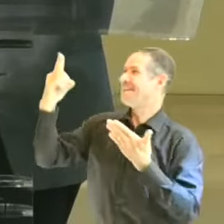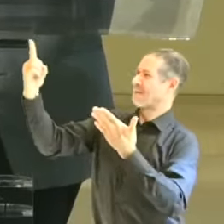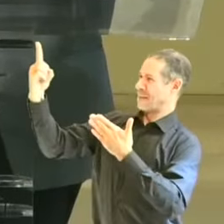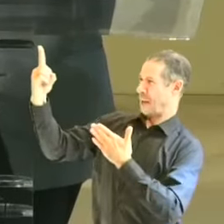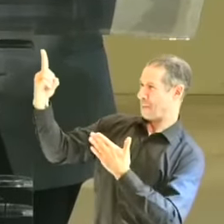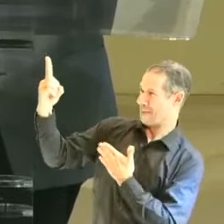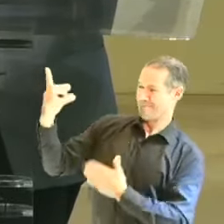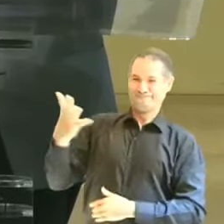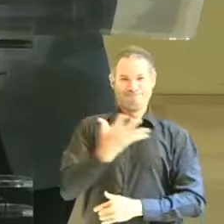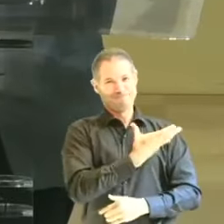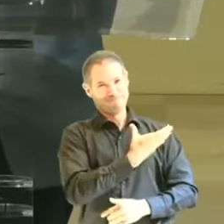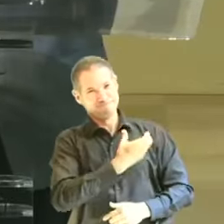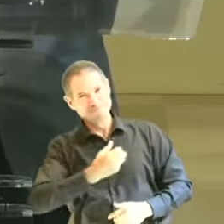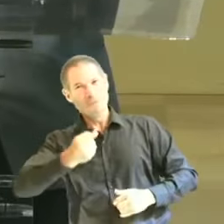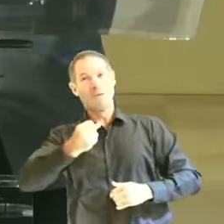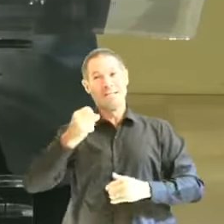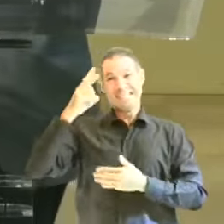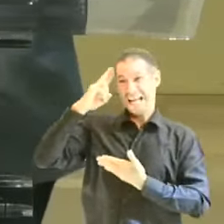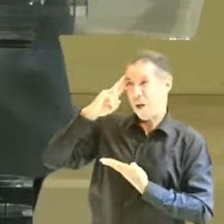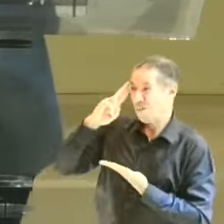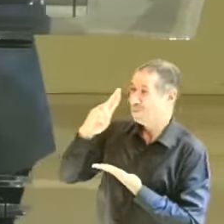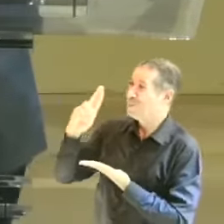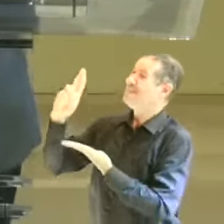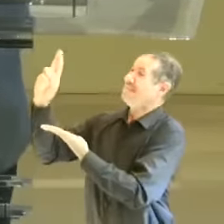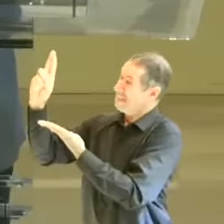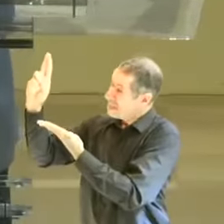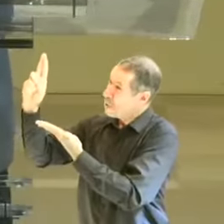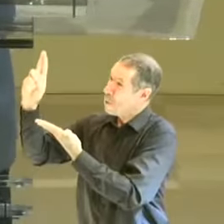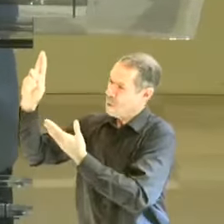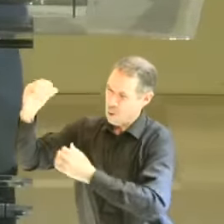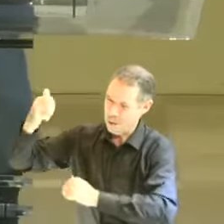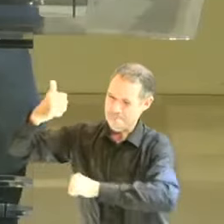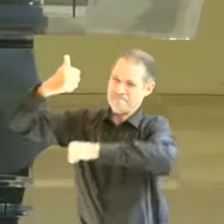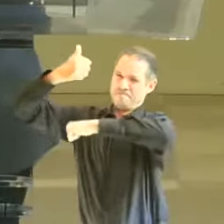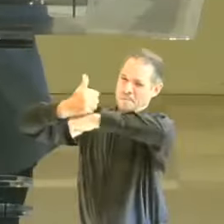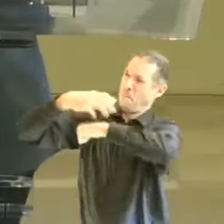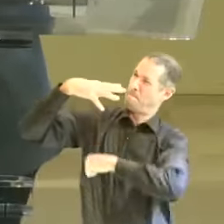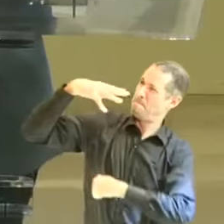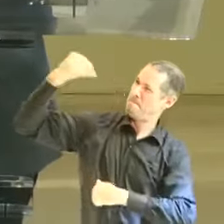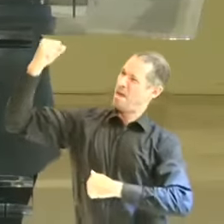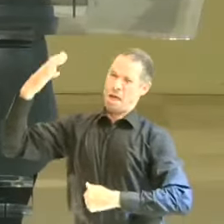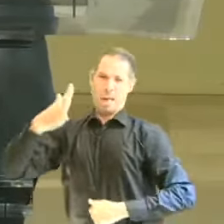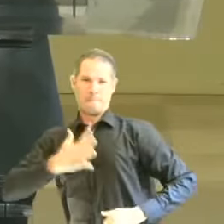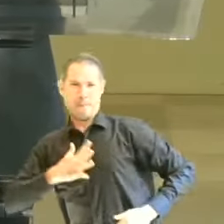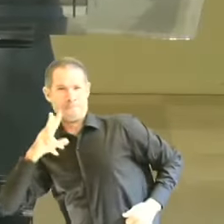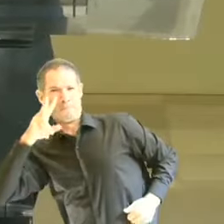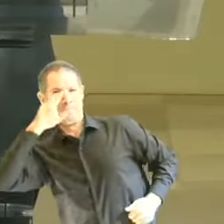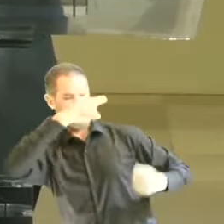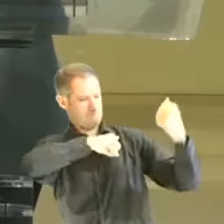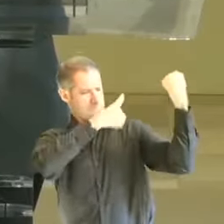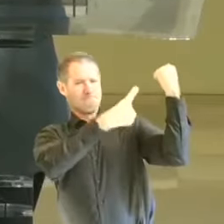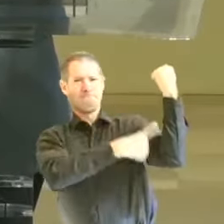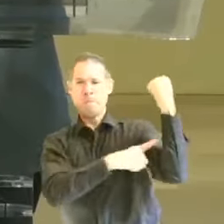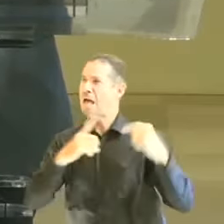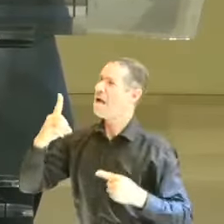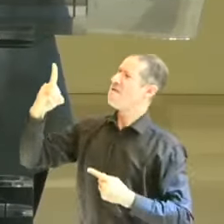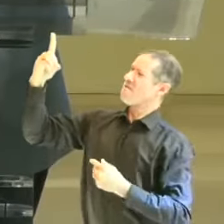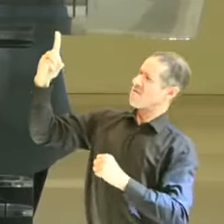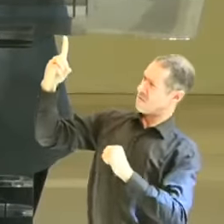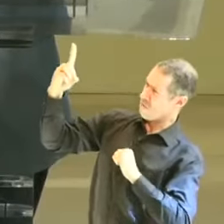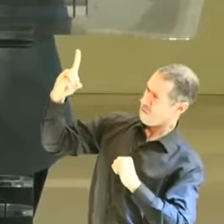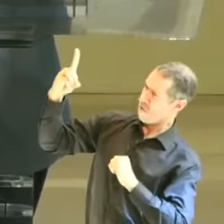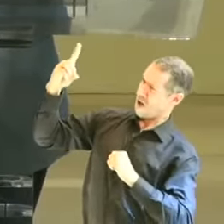minha salvação. O Senhor, o soberano, é a minha força, e Ele faz os